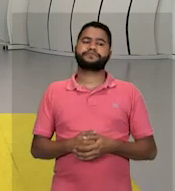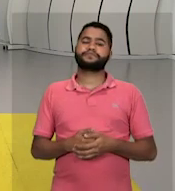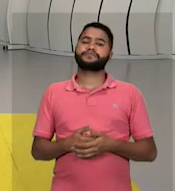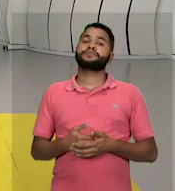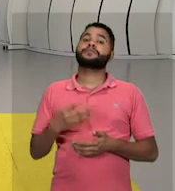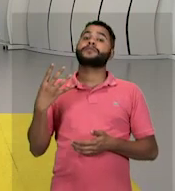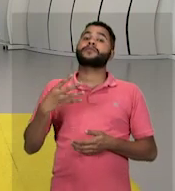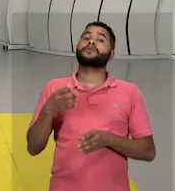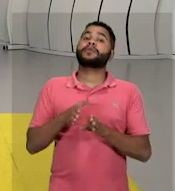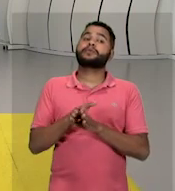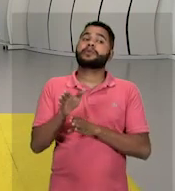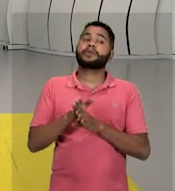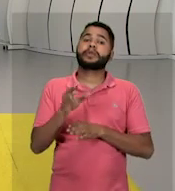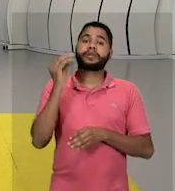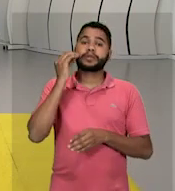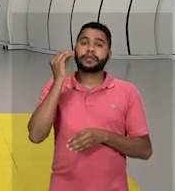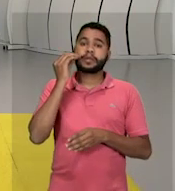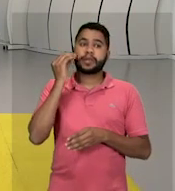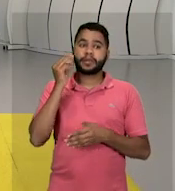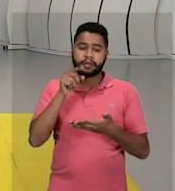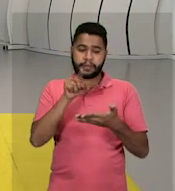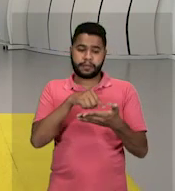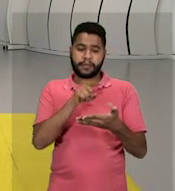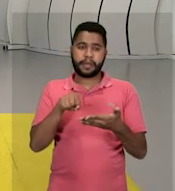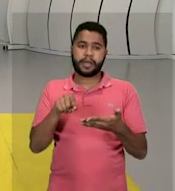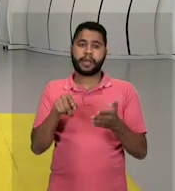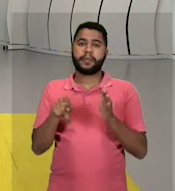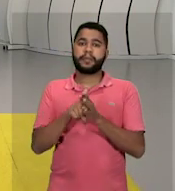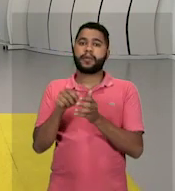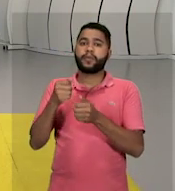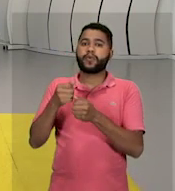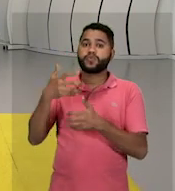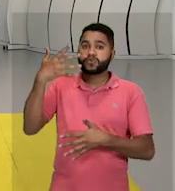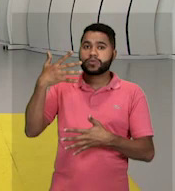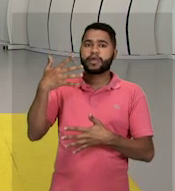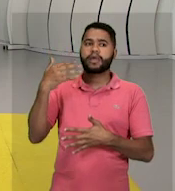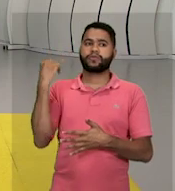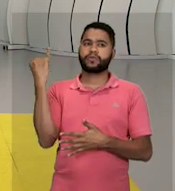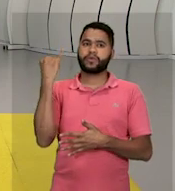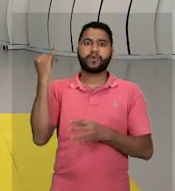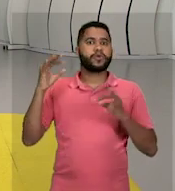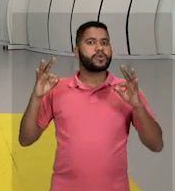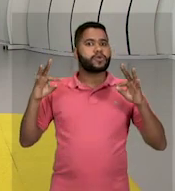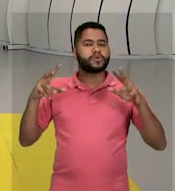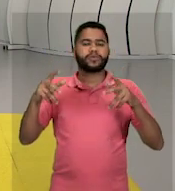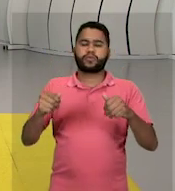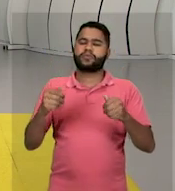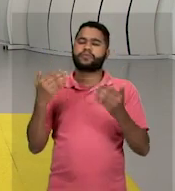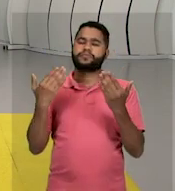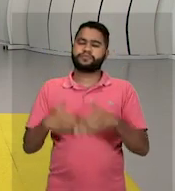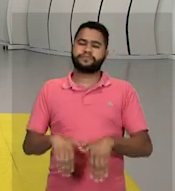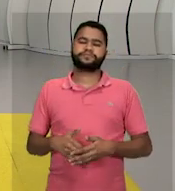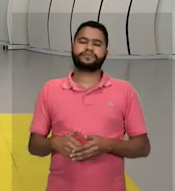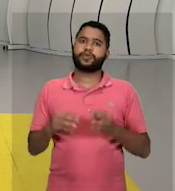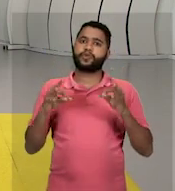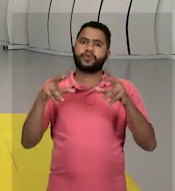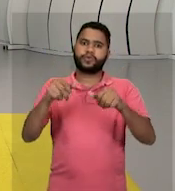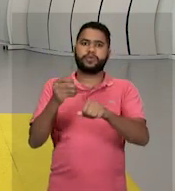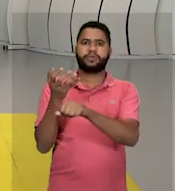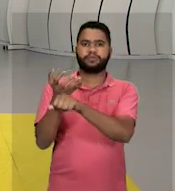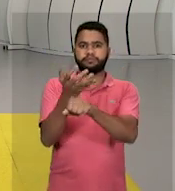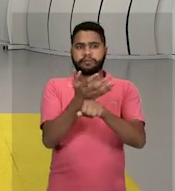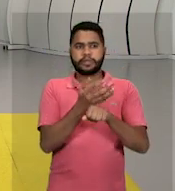quarta dica, né? Tenta marcar em cada questão os dados essenciais, né, em todas as provas, todas as matérias, né?